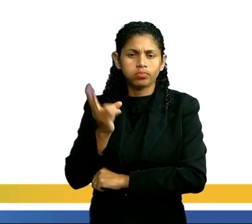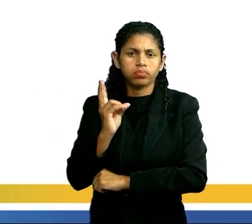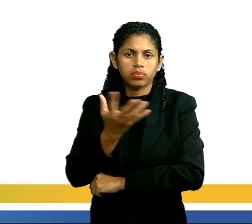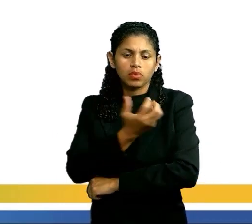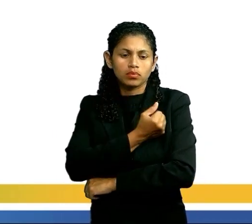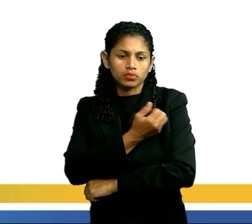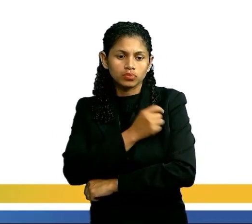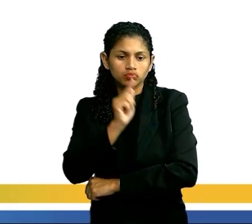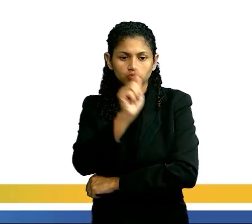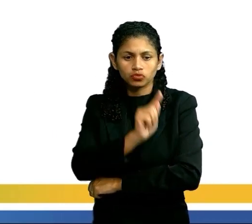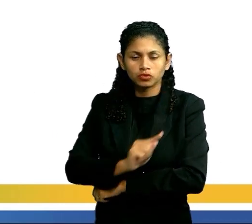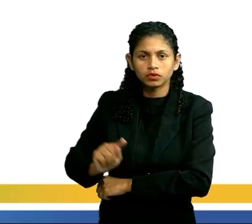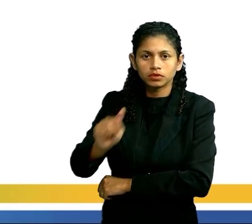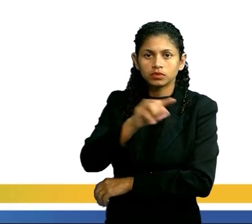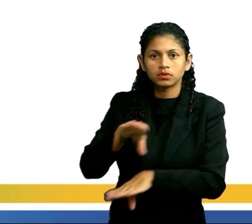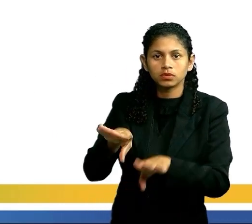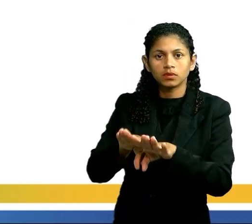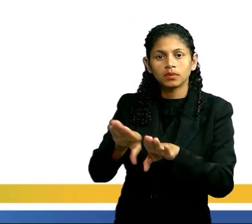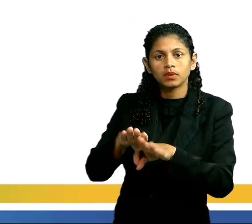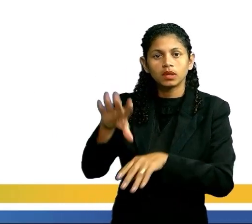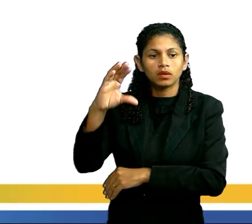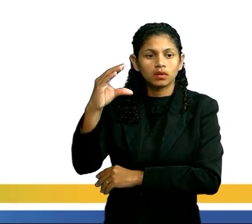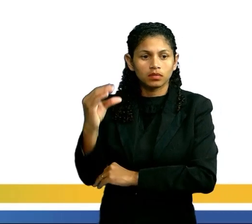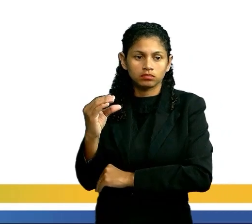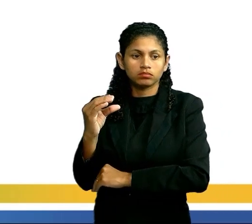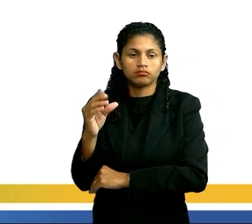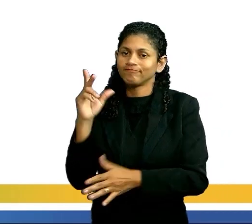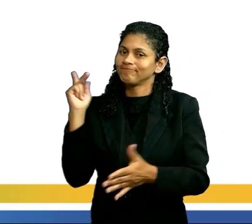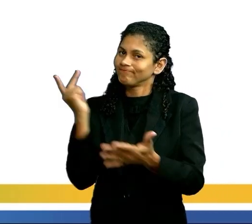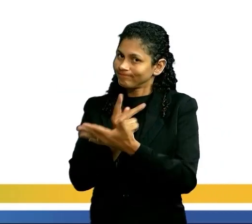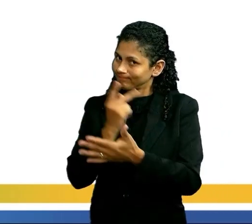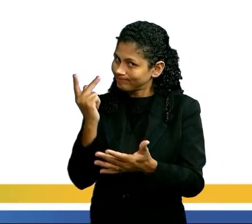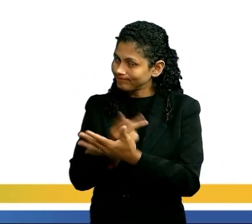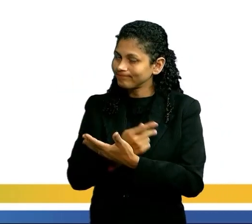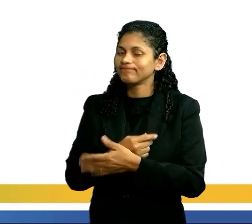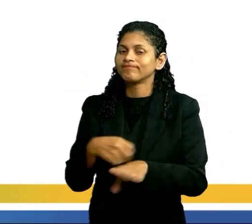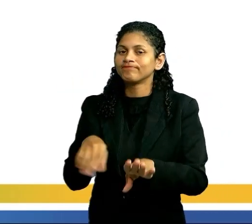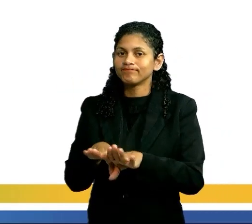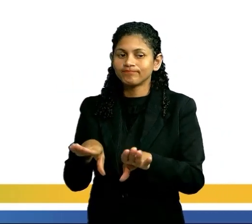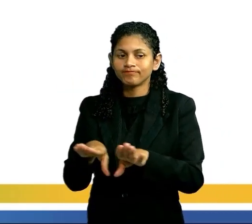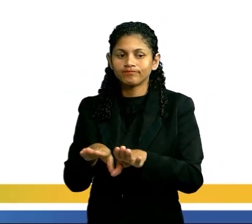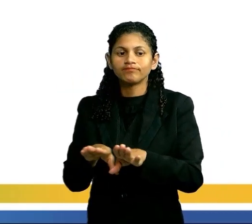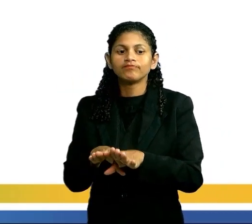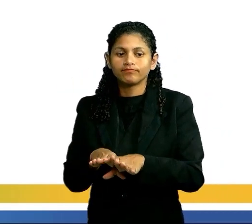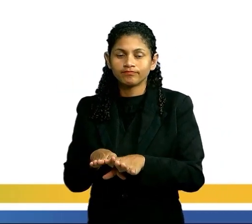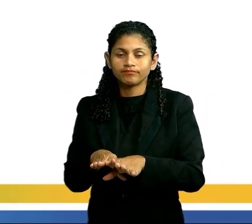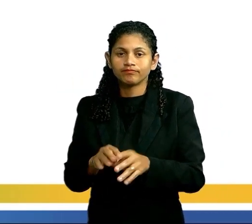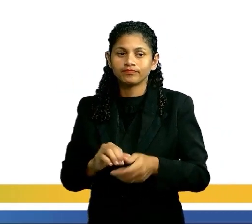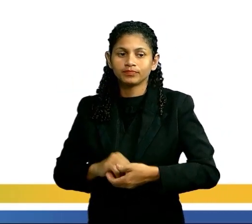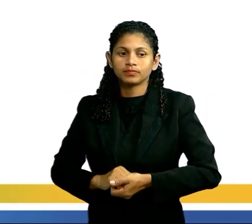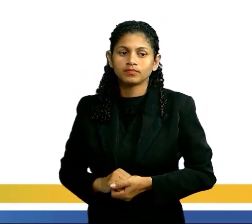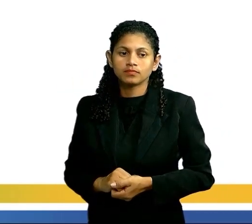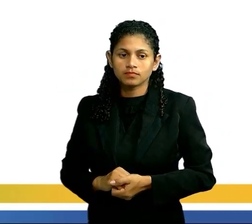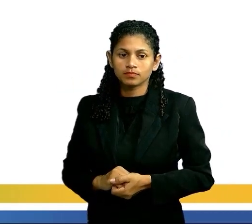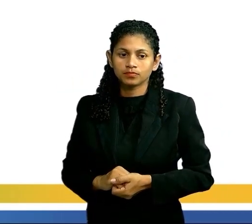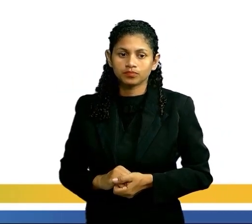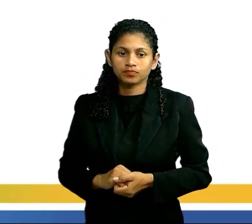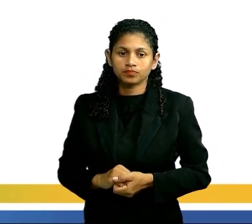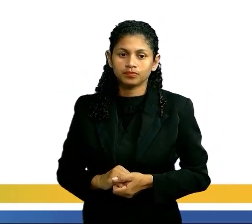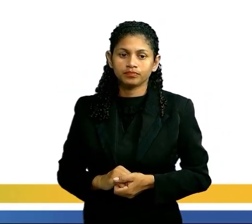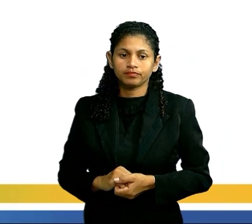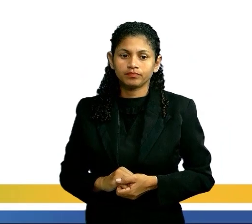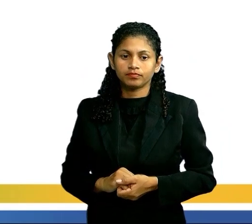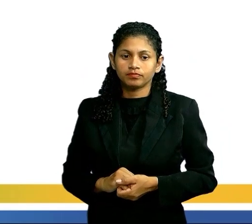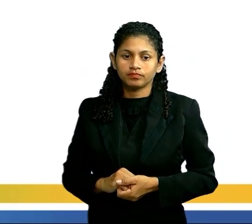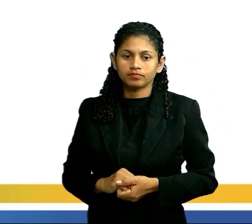e carbonos. Então, aí já está mentindo, porque na alternativa 2 eu só tenho um ciclo. Cadê o outro do final?